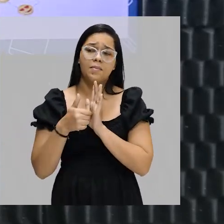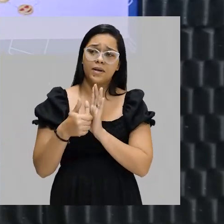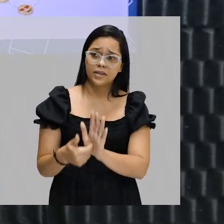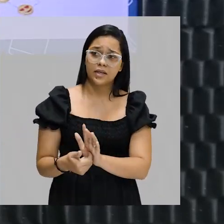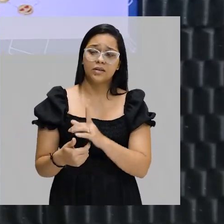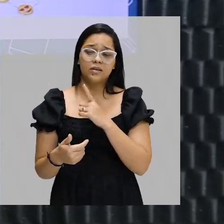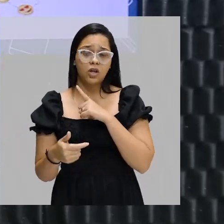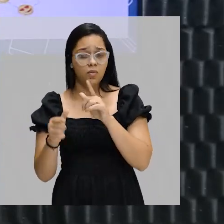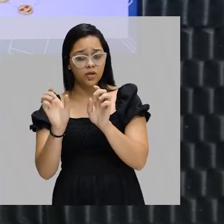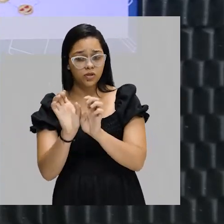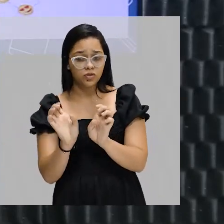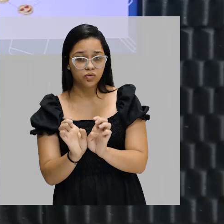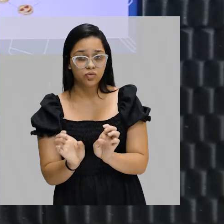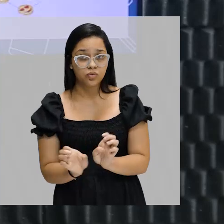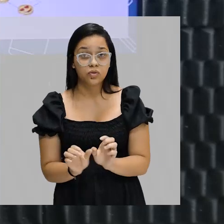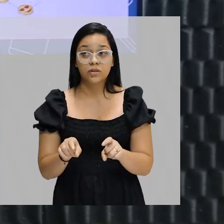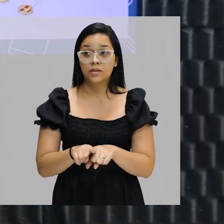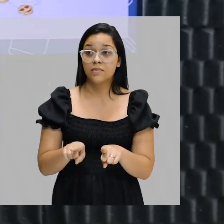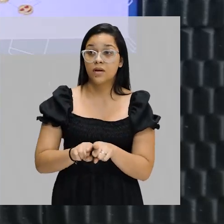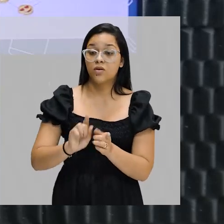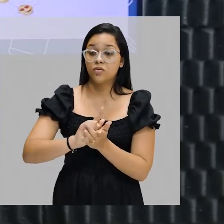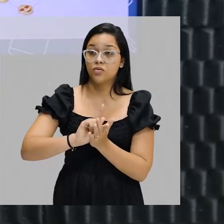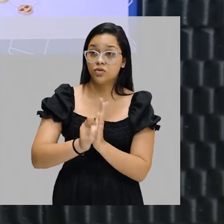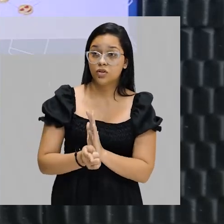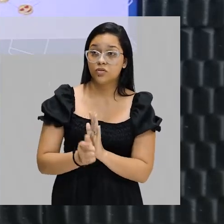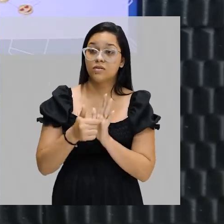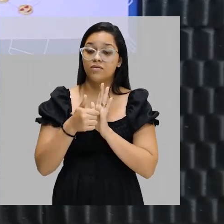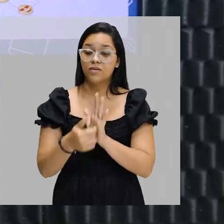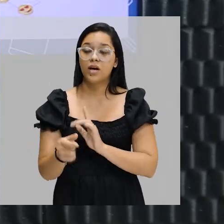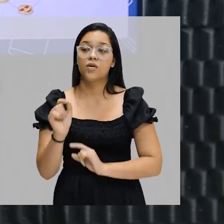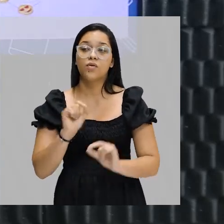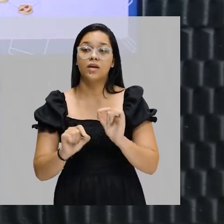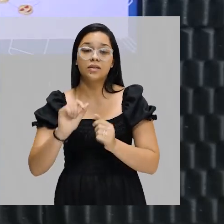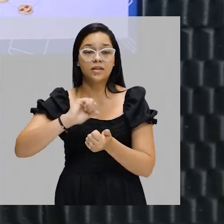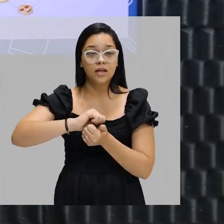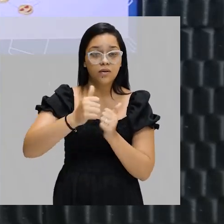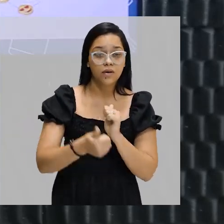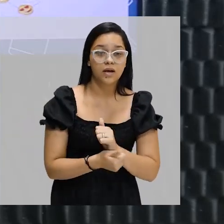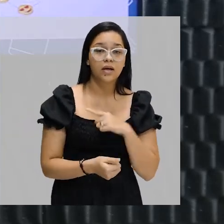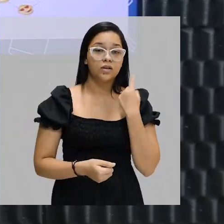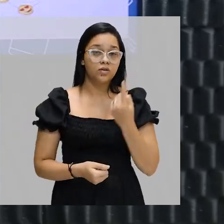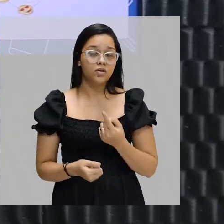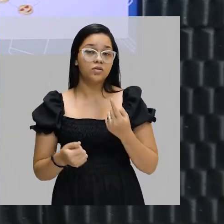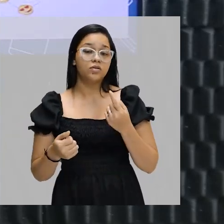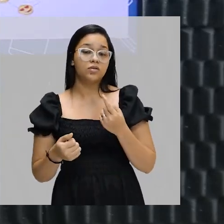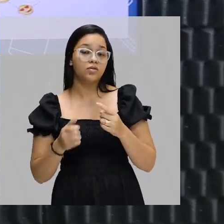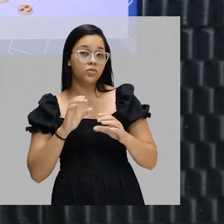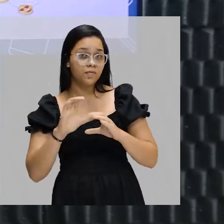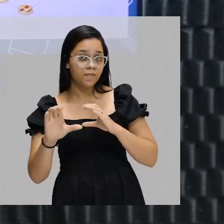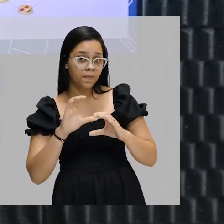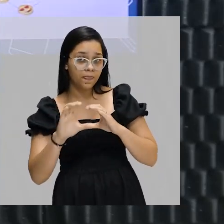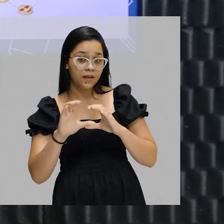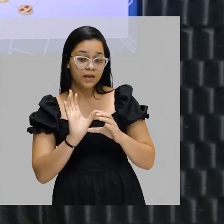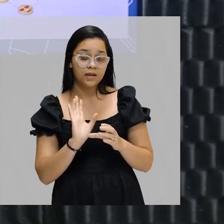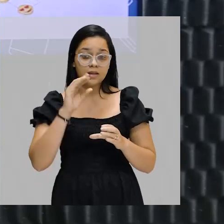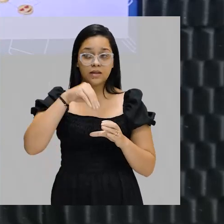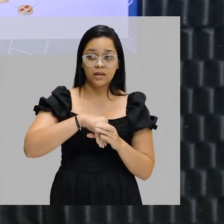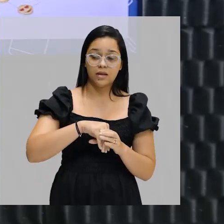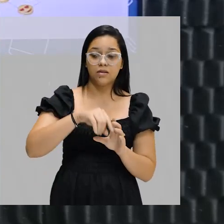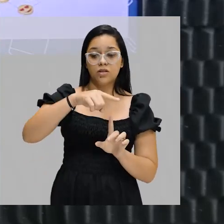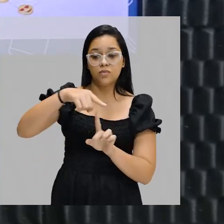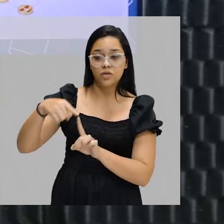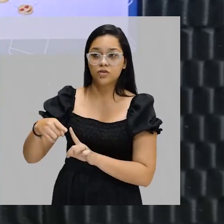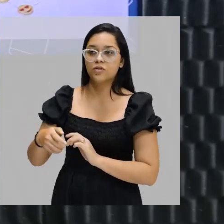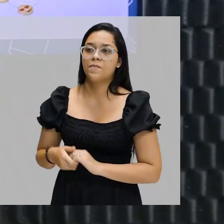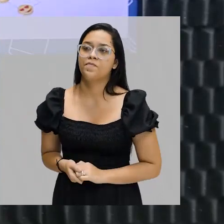apresentam uma estrutura e o gênero textuais vão se adequando as nossas necessidades comunicativas dentro da